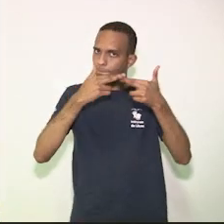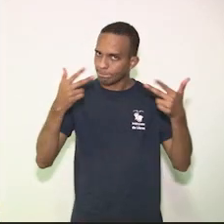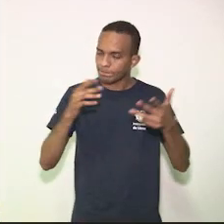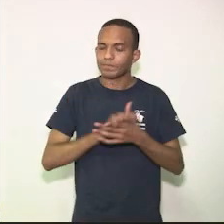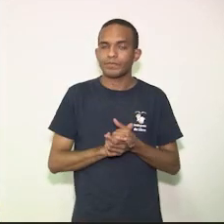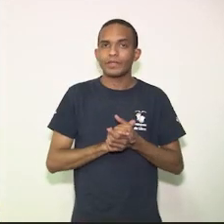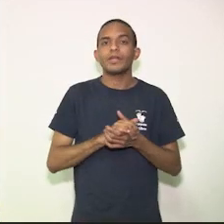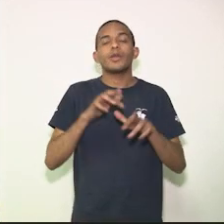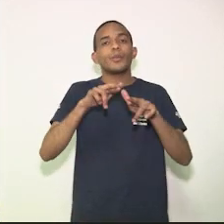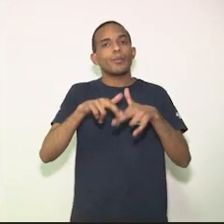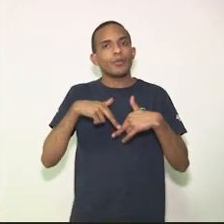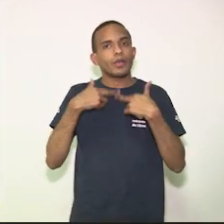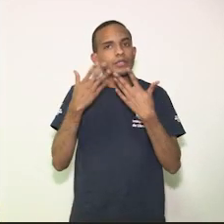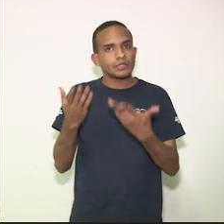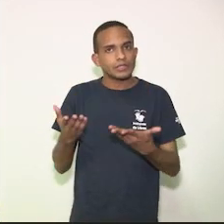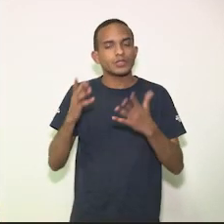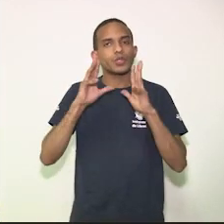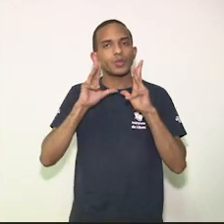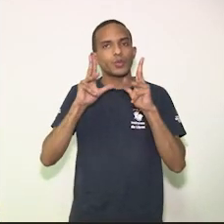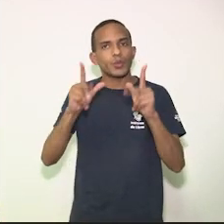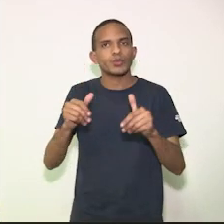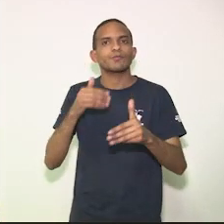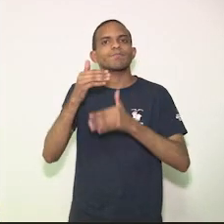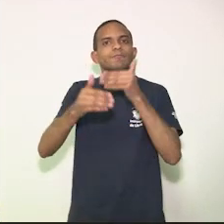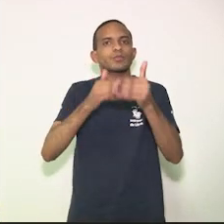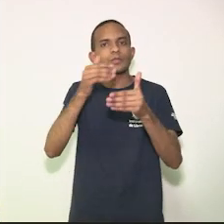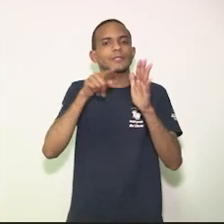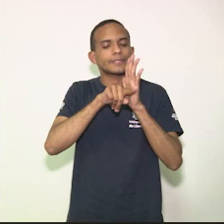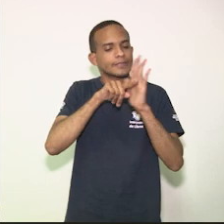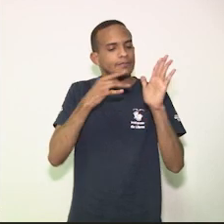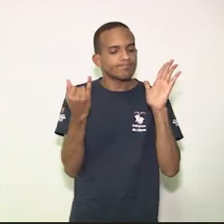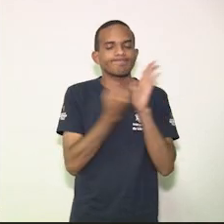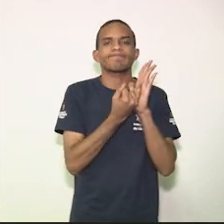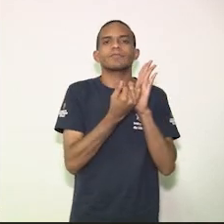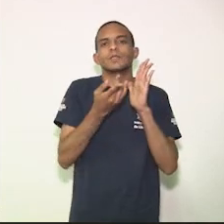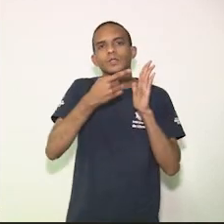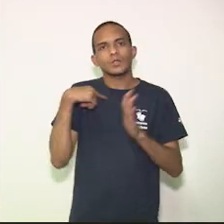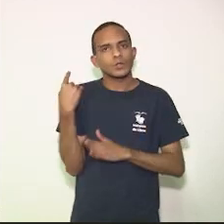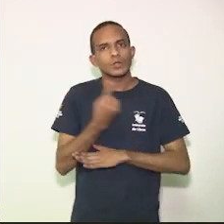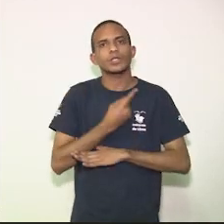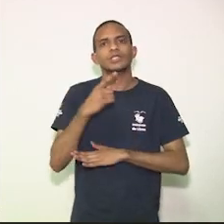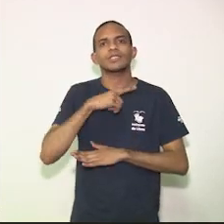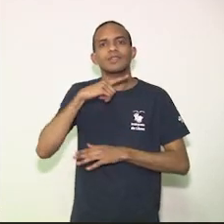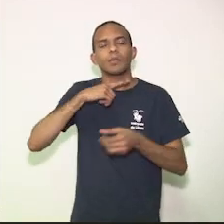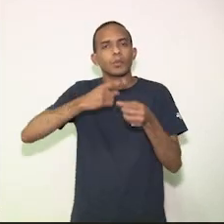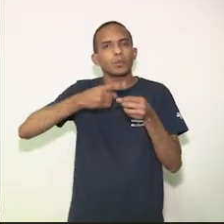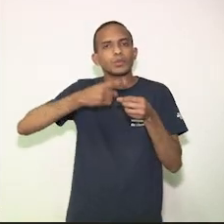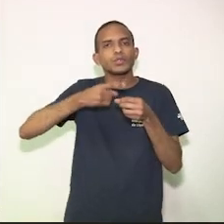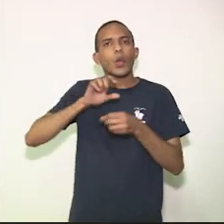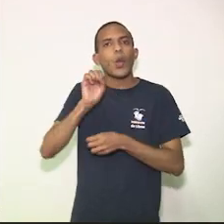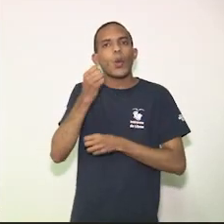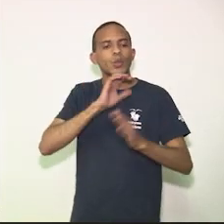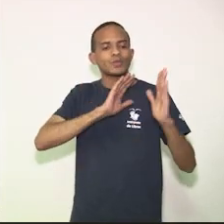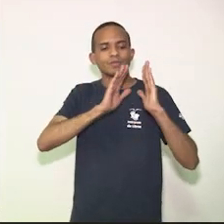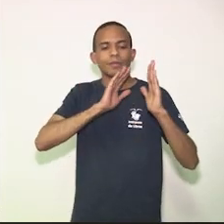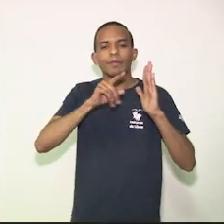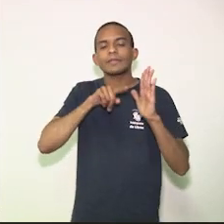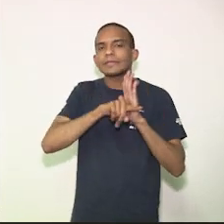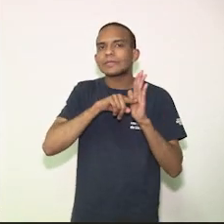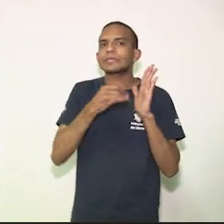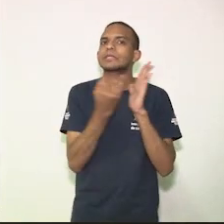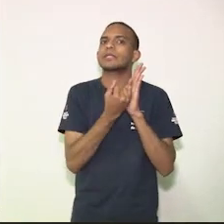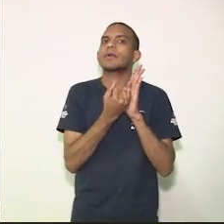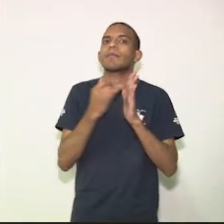Em função, então, de todo o processo de inquéritos sorológicos, nós fizemos no município, 8 inquéritos para adulto,